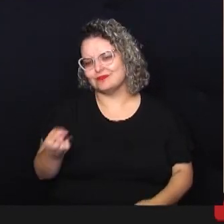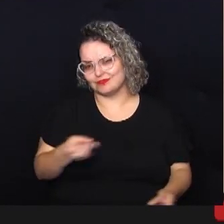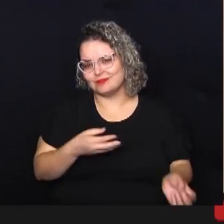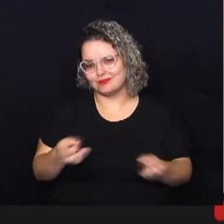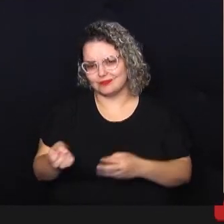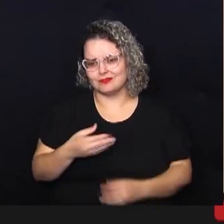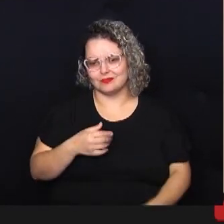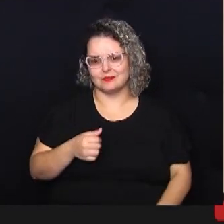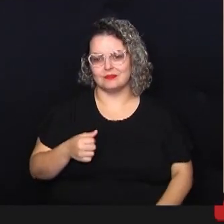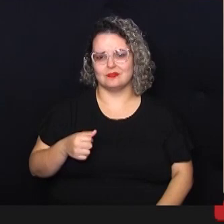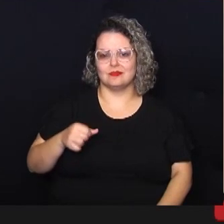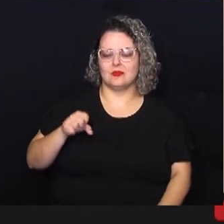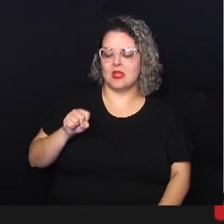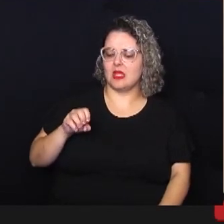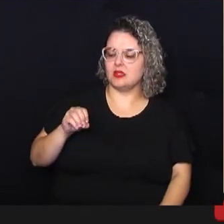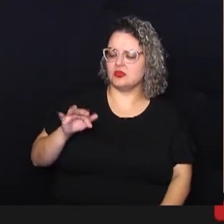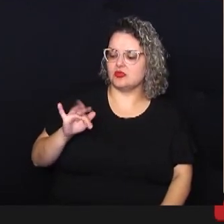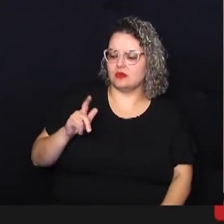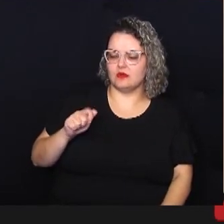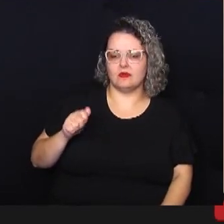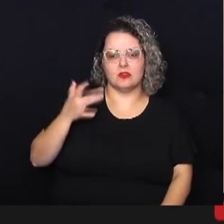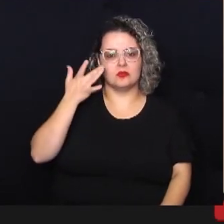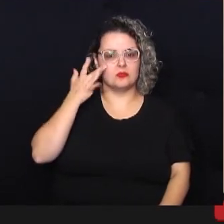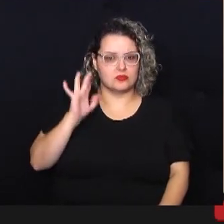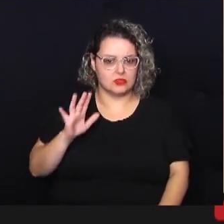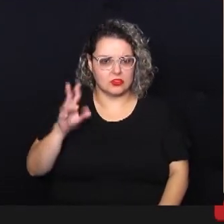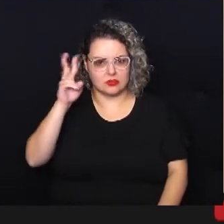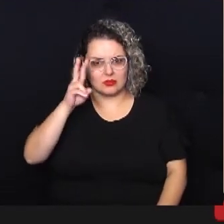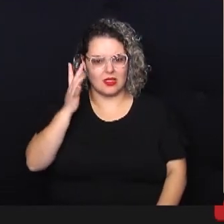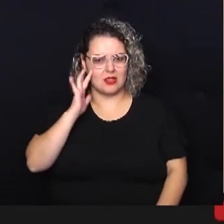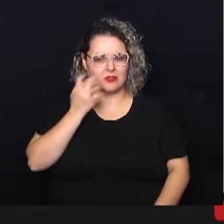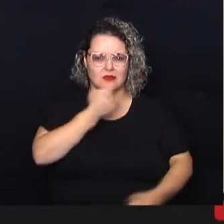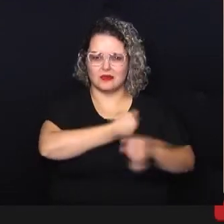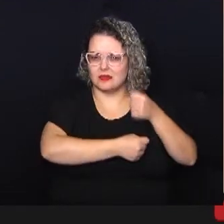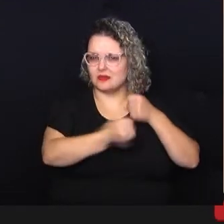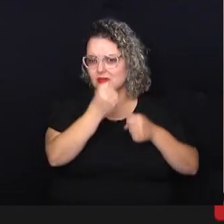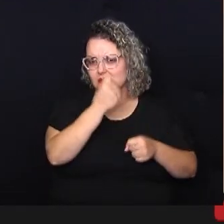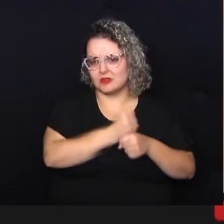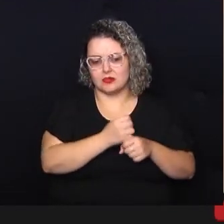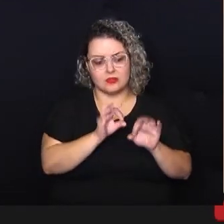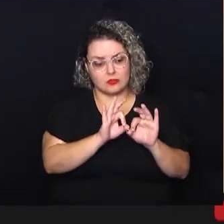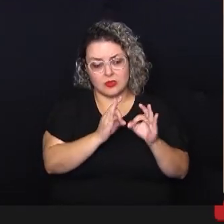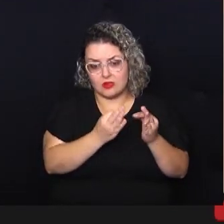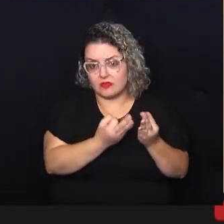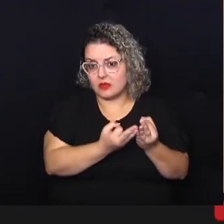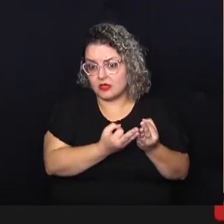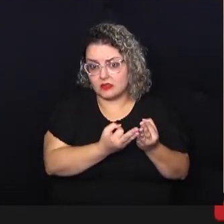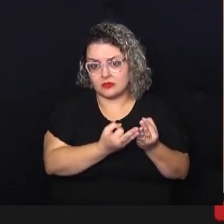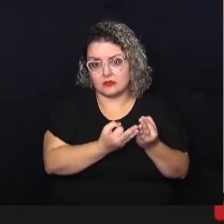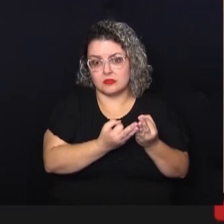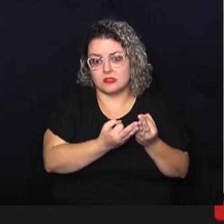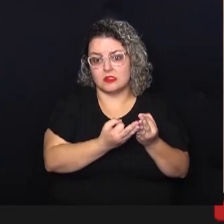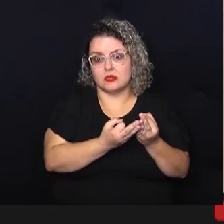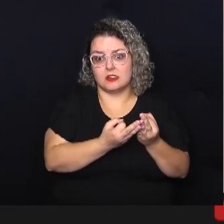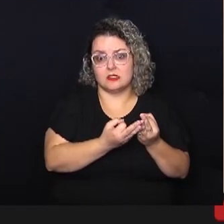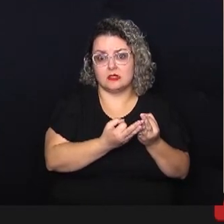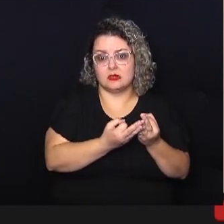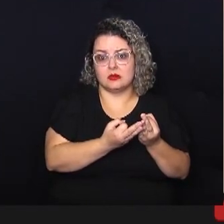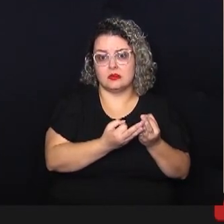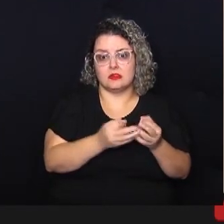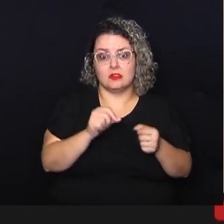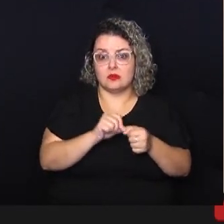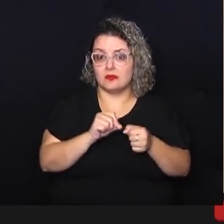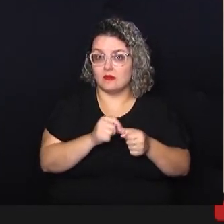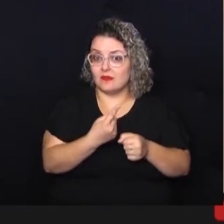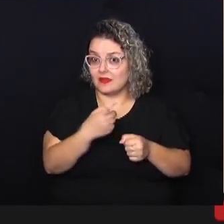da menina Sofia, não sei se vocês se lembram, acho que foi no ano passado, de uma família que também fez 10